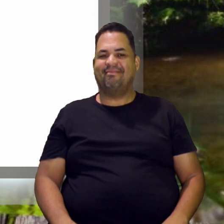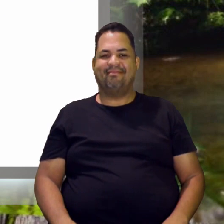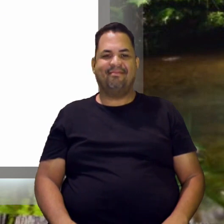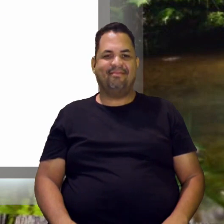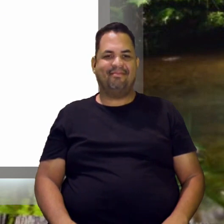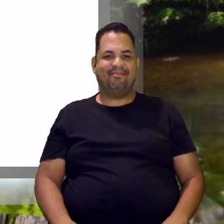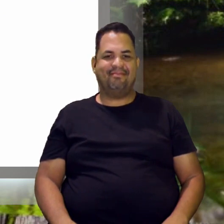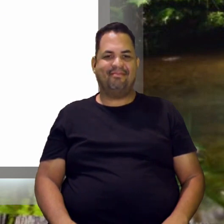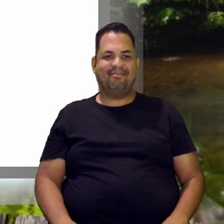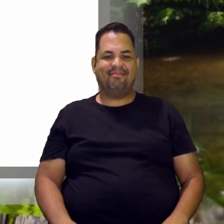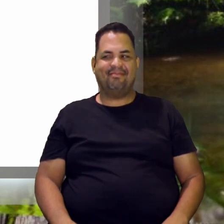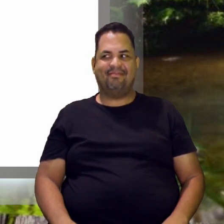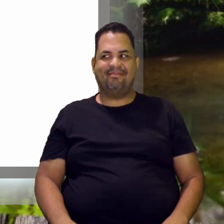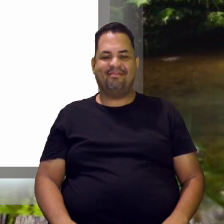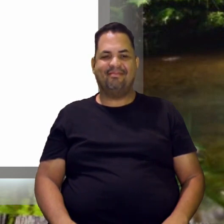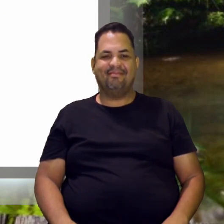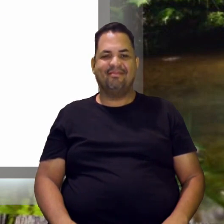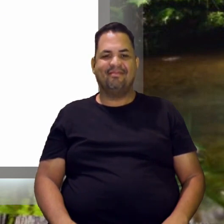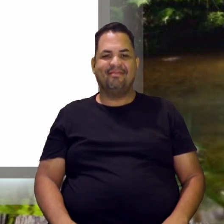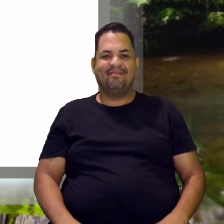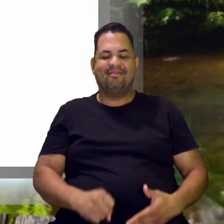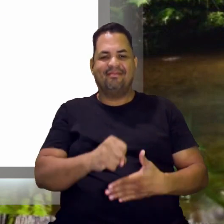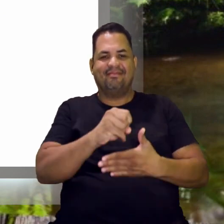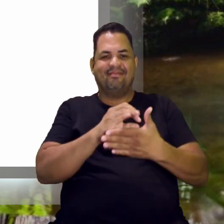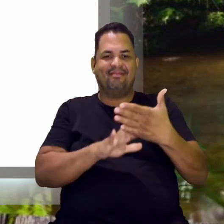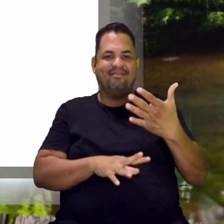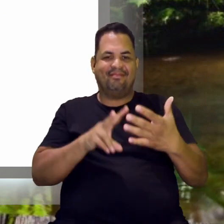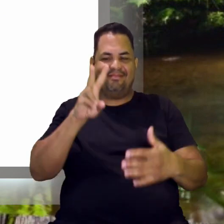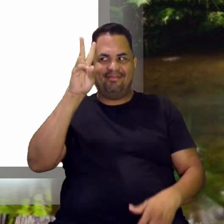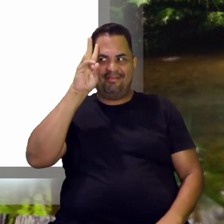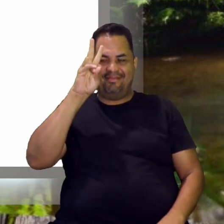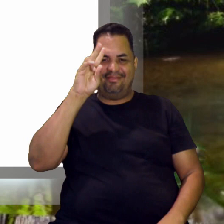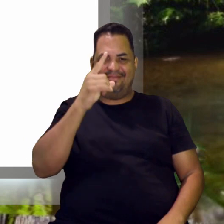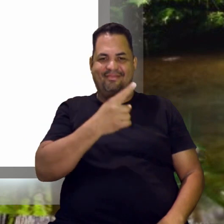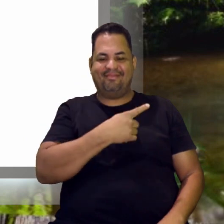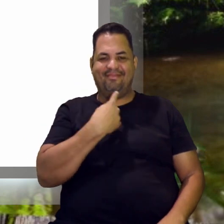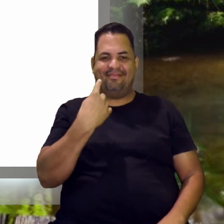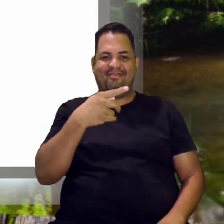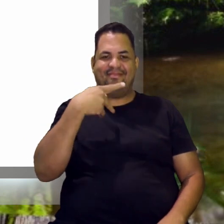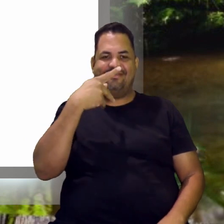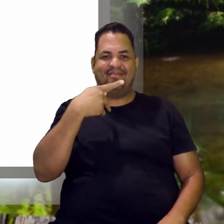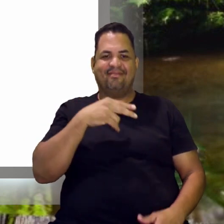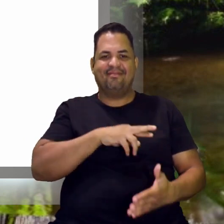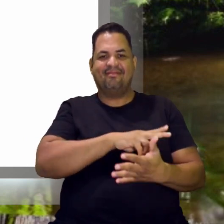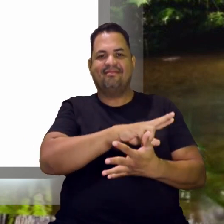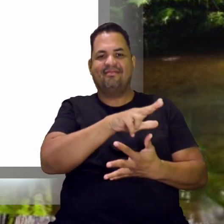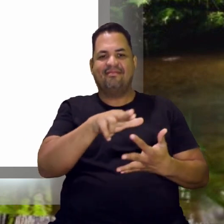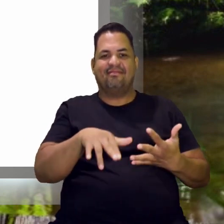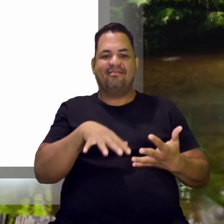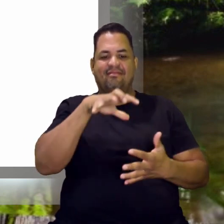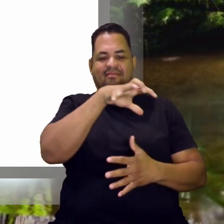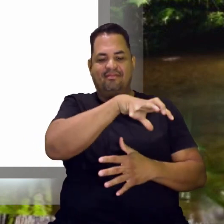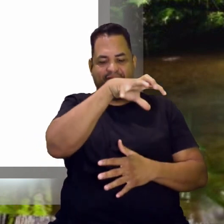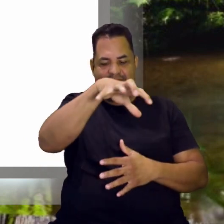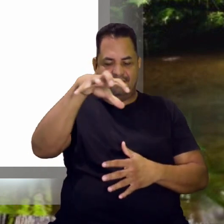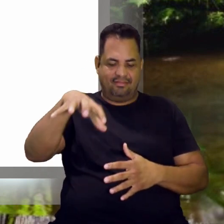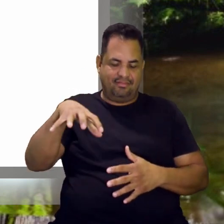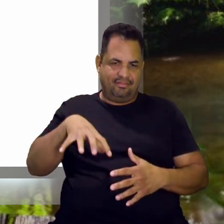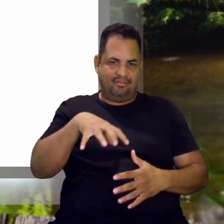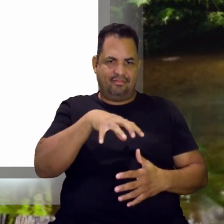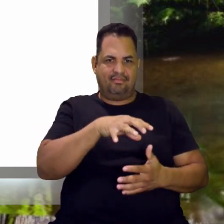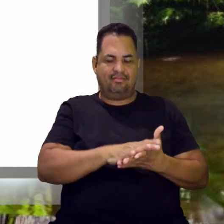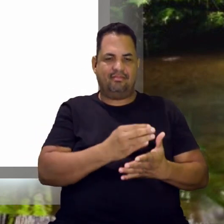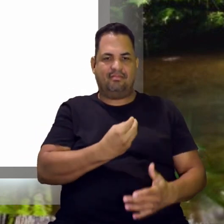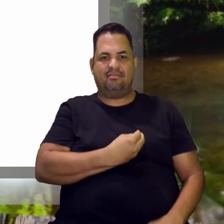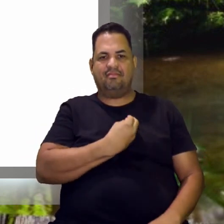Vamos lá então para a nossa atividade, lembrando que nós falamos aí sobre a diversidade de ocupação dos